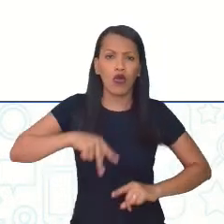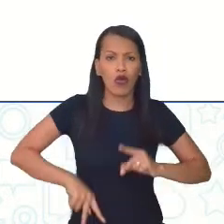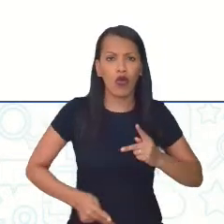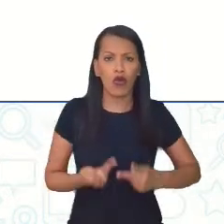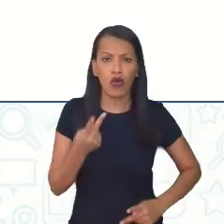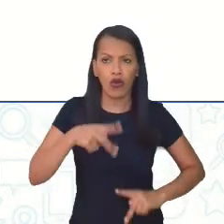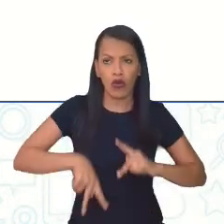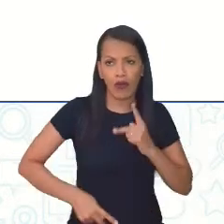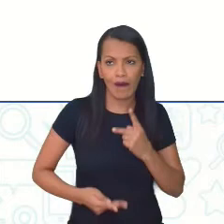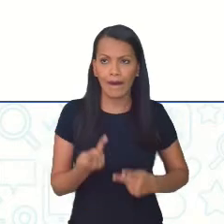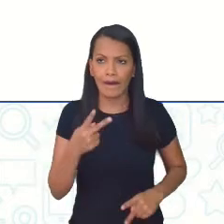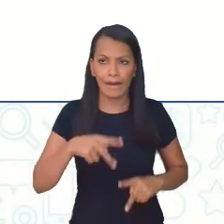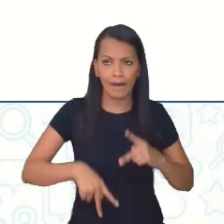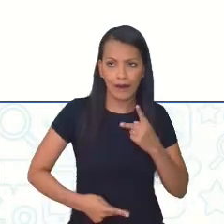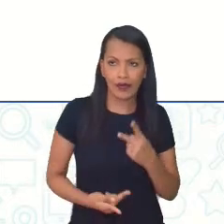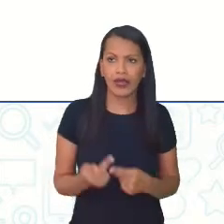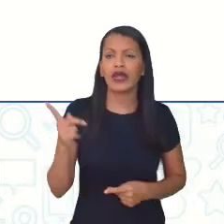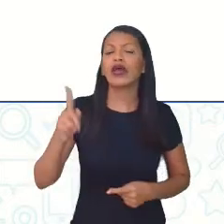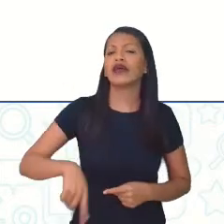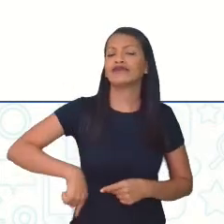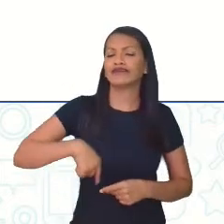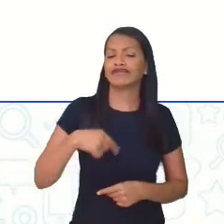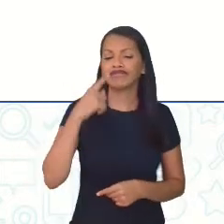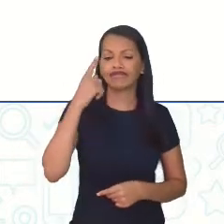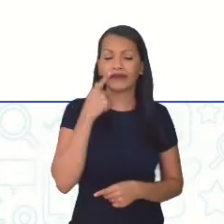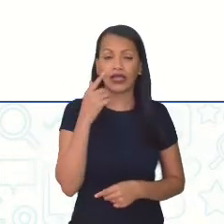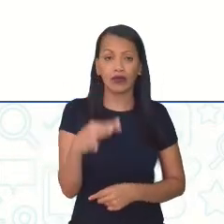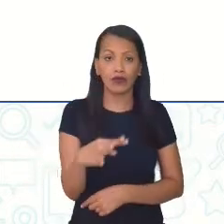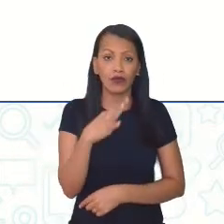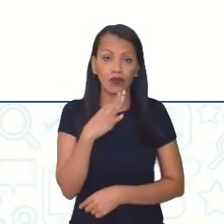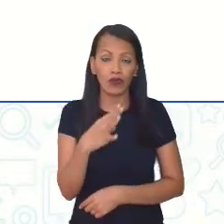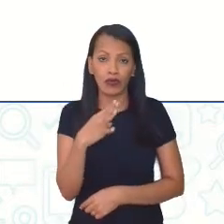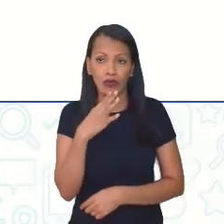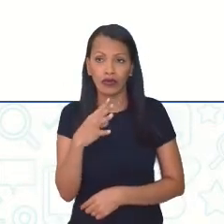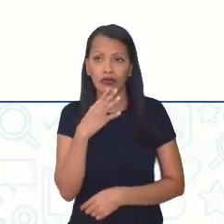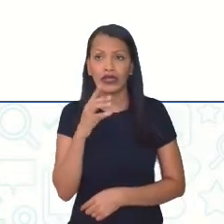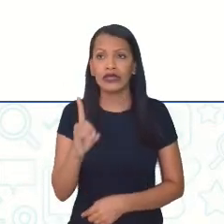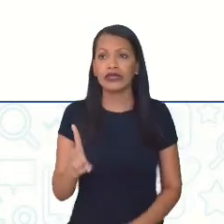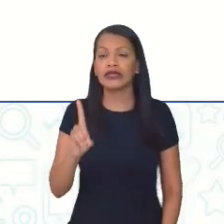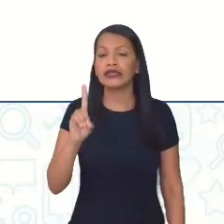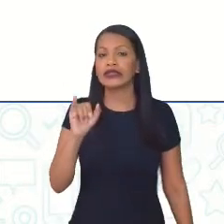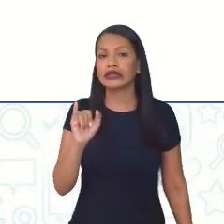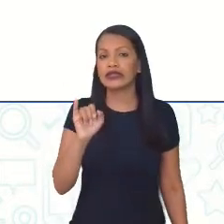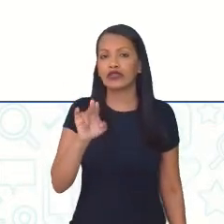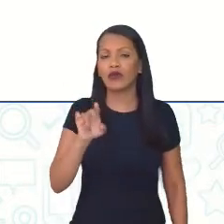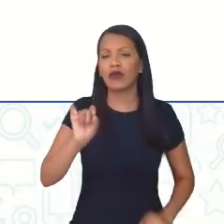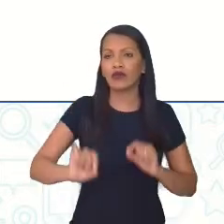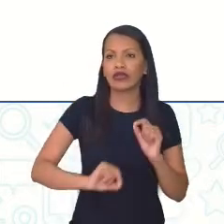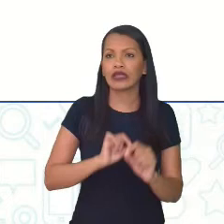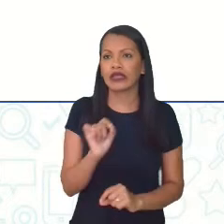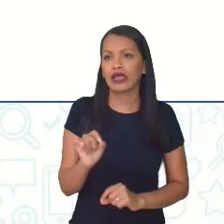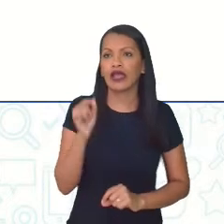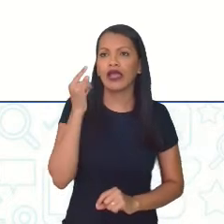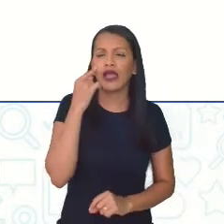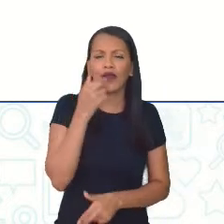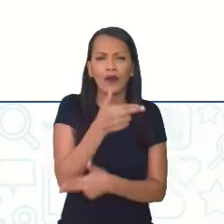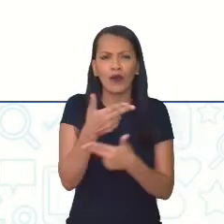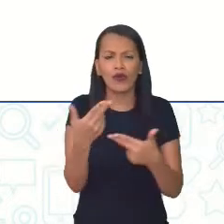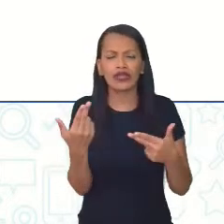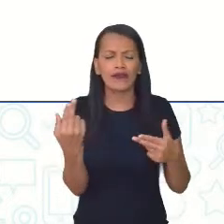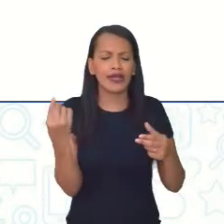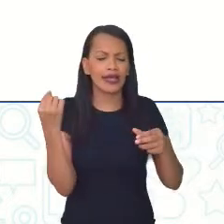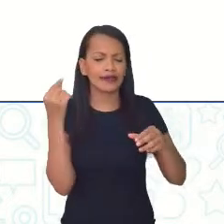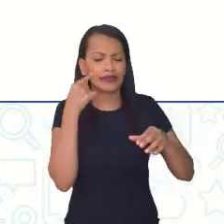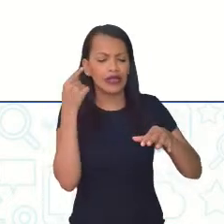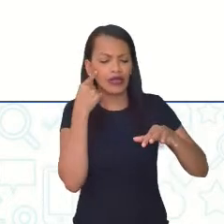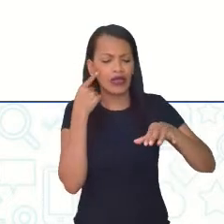DIU Mirena, não é? Ele é popularmente chamado, o DIU quer dizer, a palavra DIU, dispositivo intrauterino.